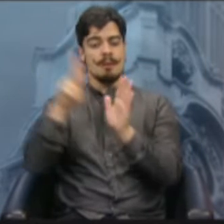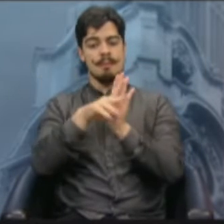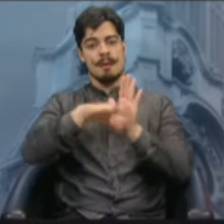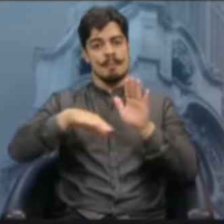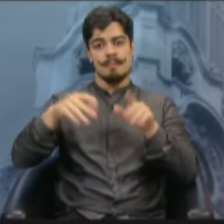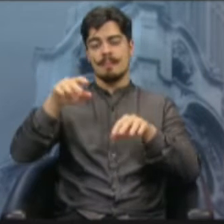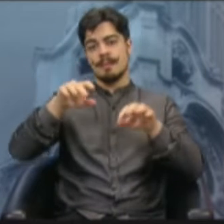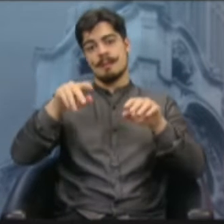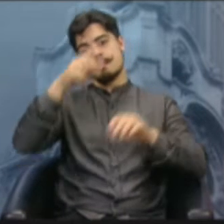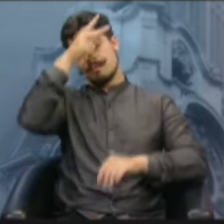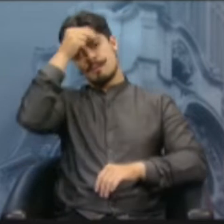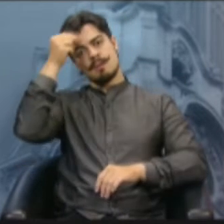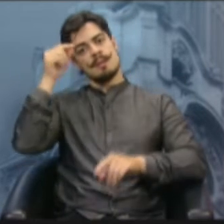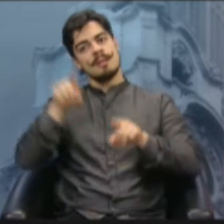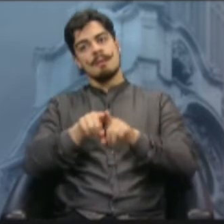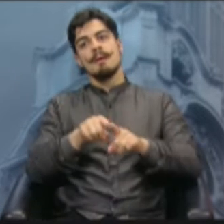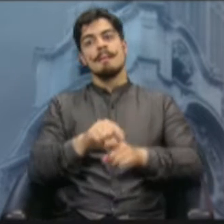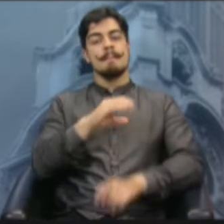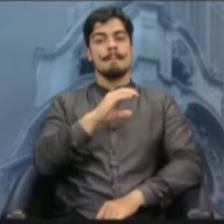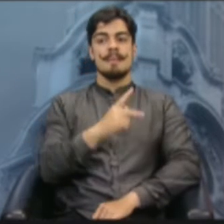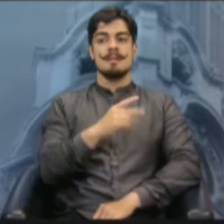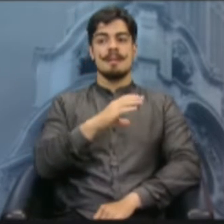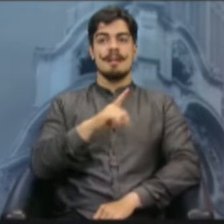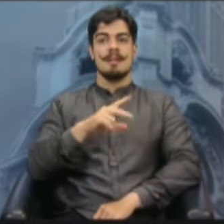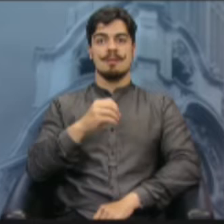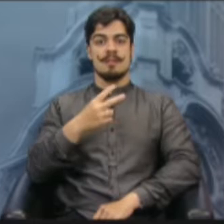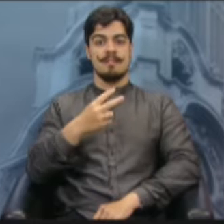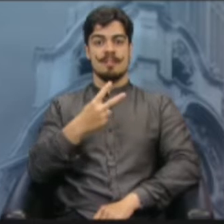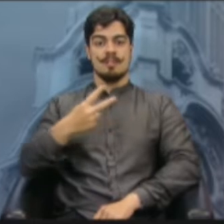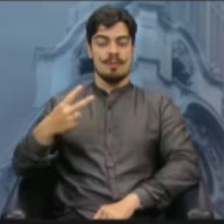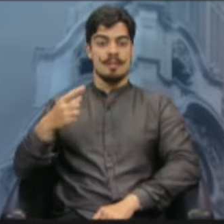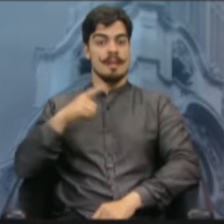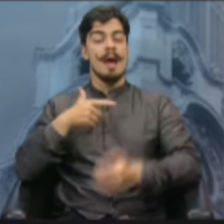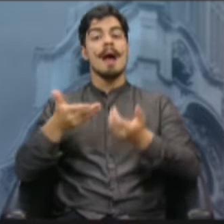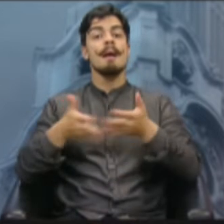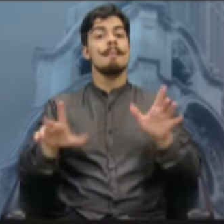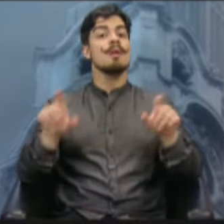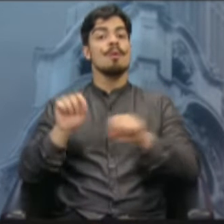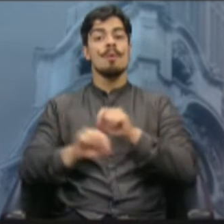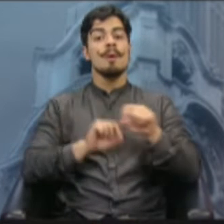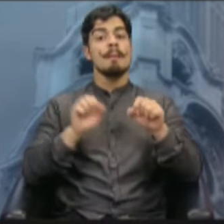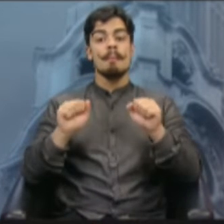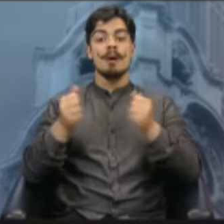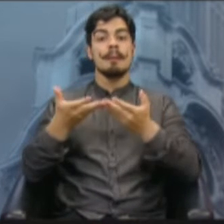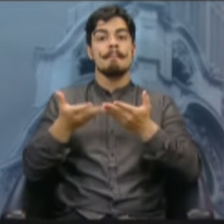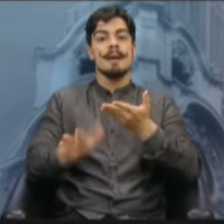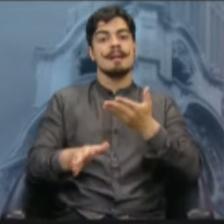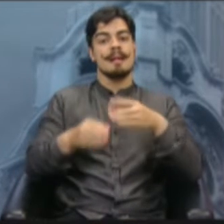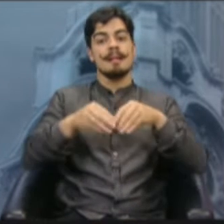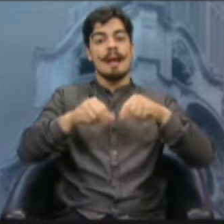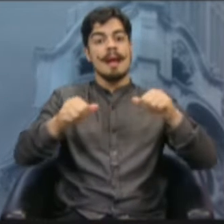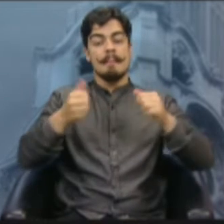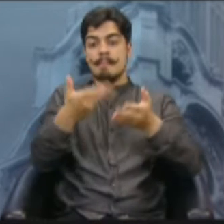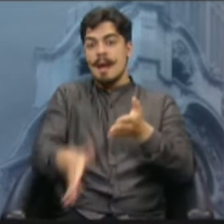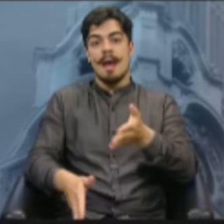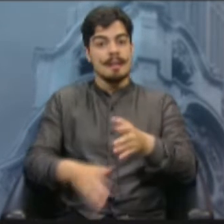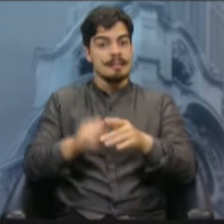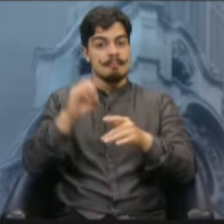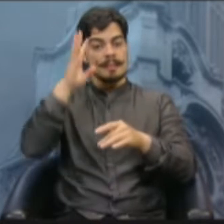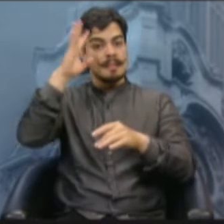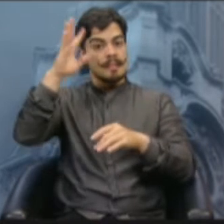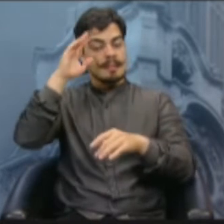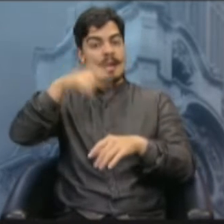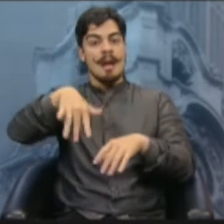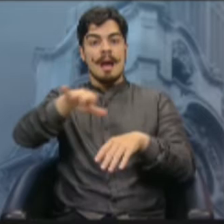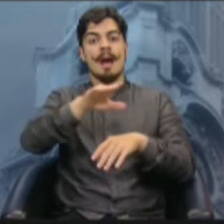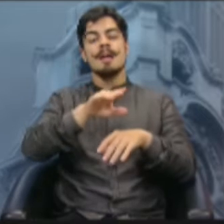PLCE 013-22 deixa em aberta a possibilidade de desapropriação, mesmo que na modalidade urbanística sancionatória,